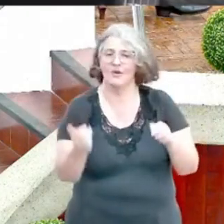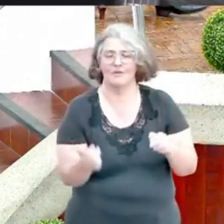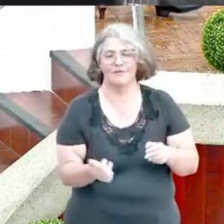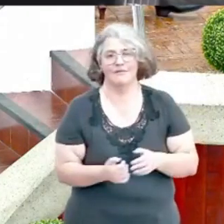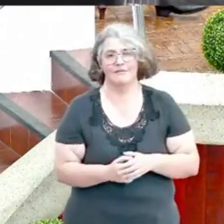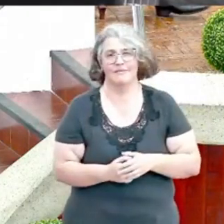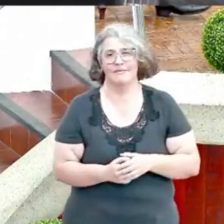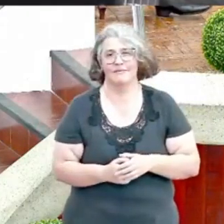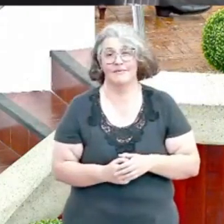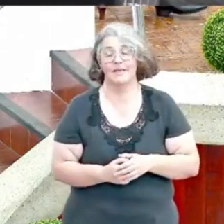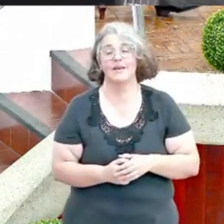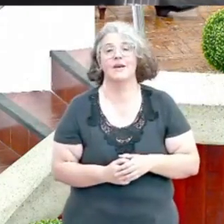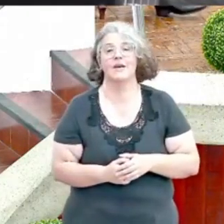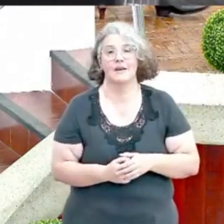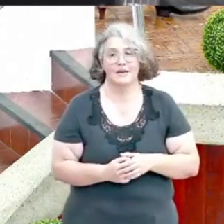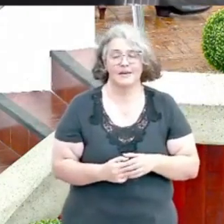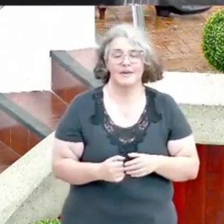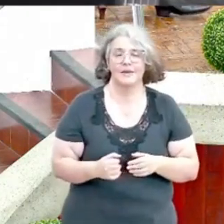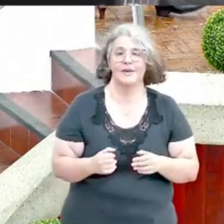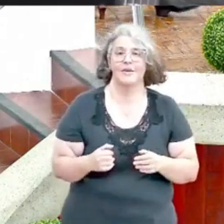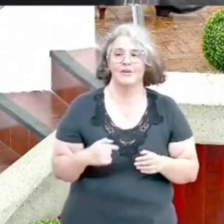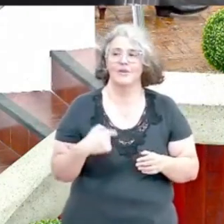realmente a nossa glória.